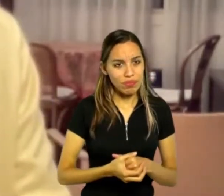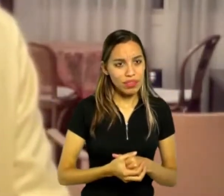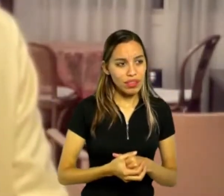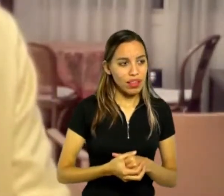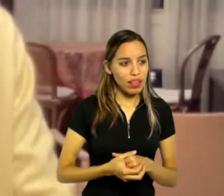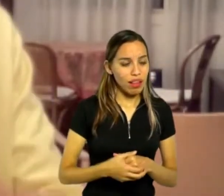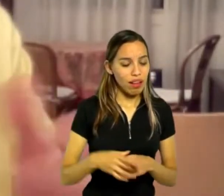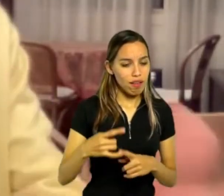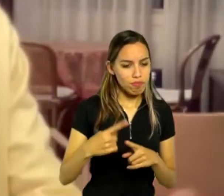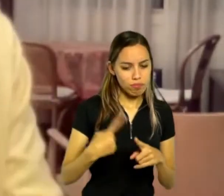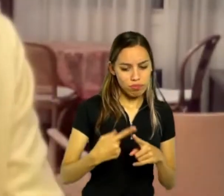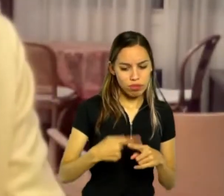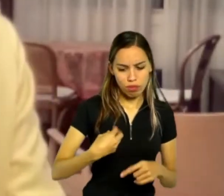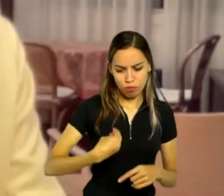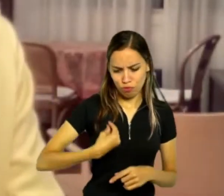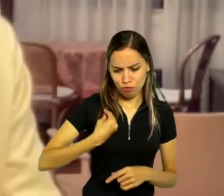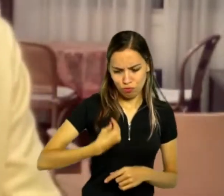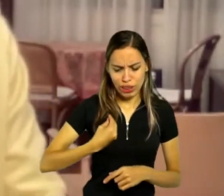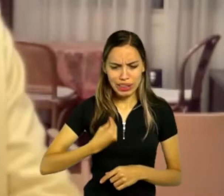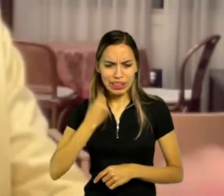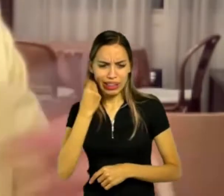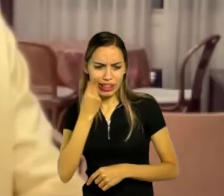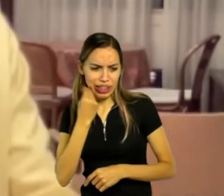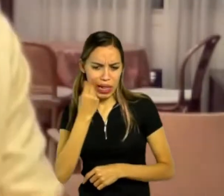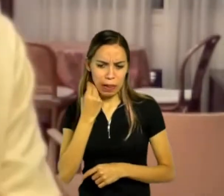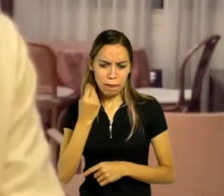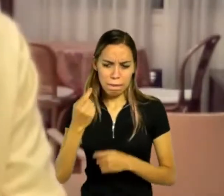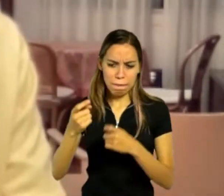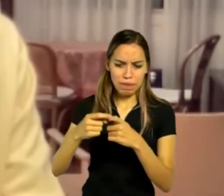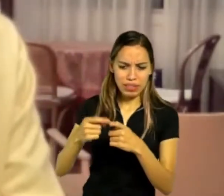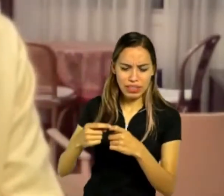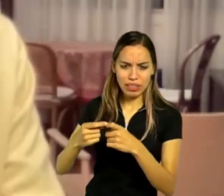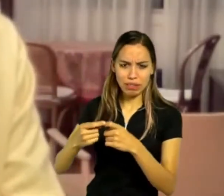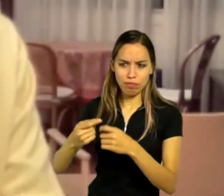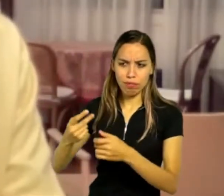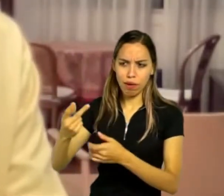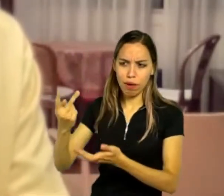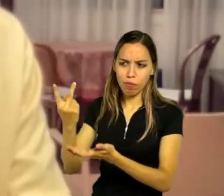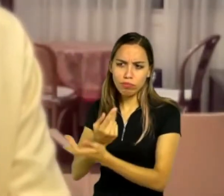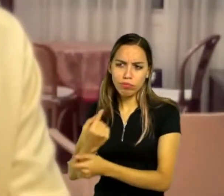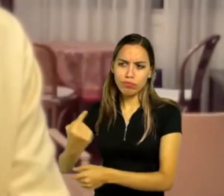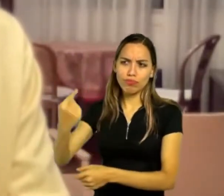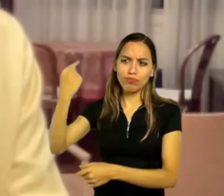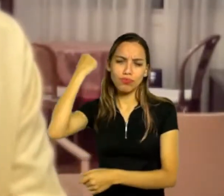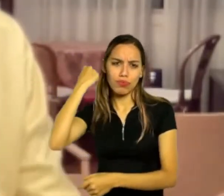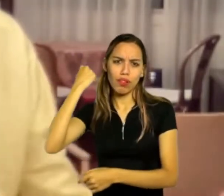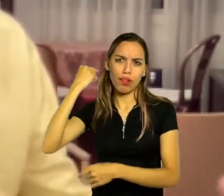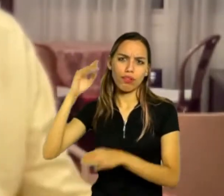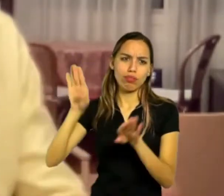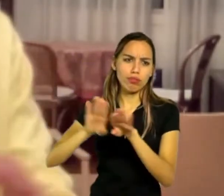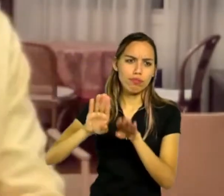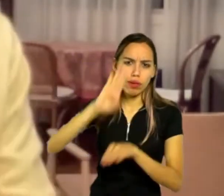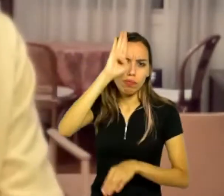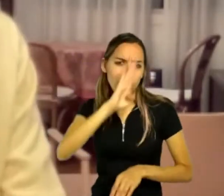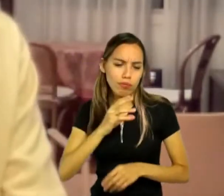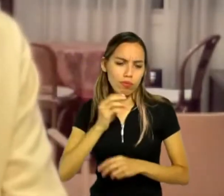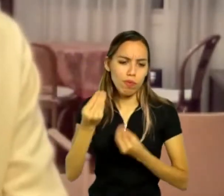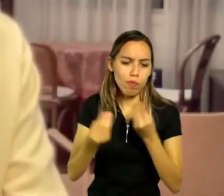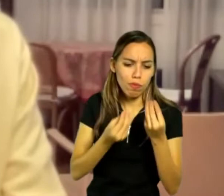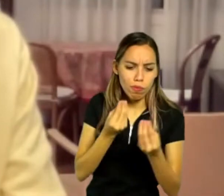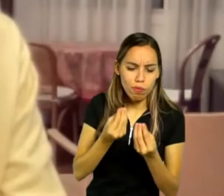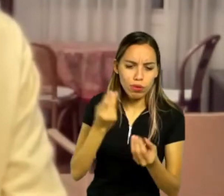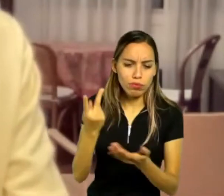vivi nesse tempo, o que aconteceu com a medicina e o que aconteceu com o Brasil. E aí resolvi seguir